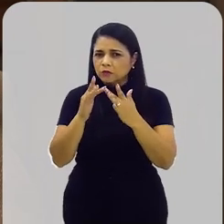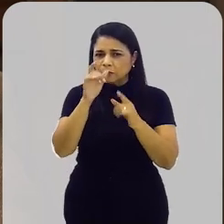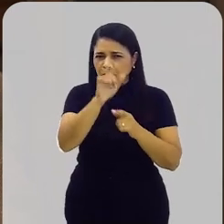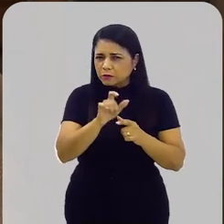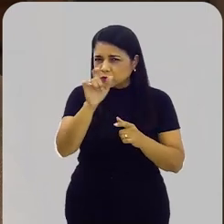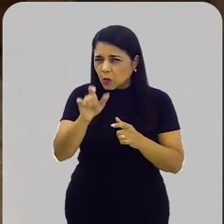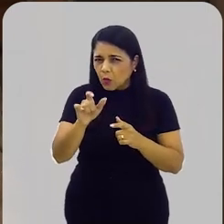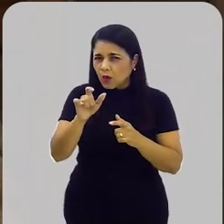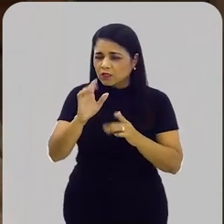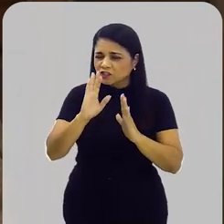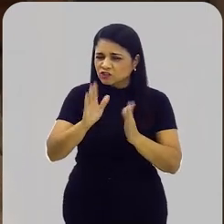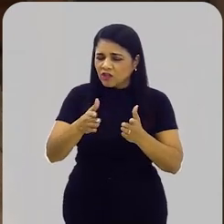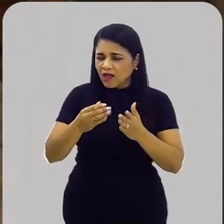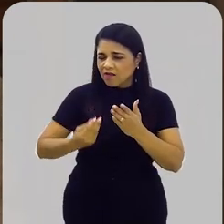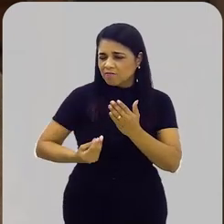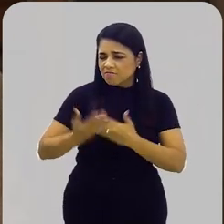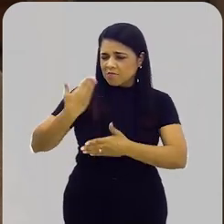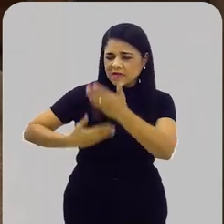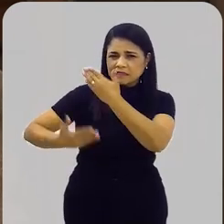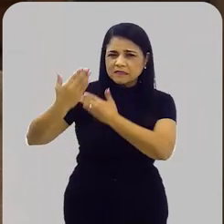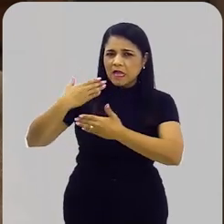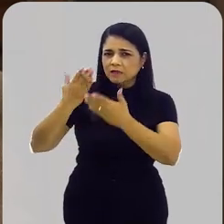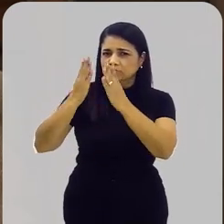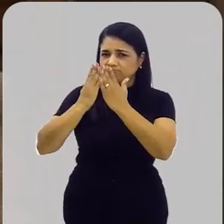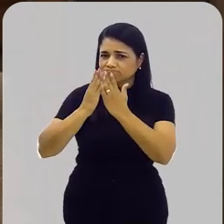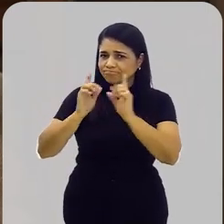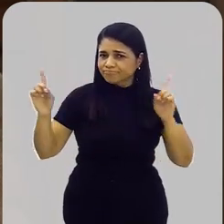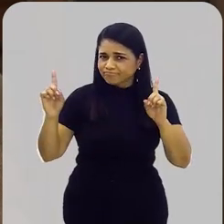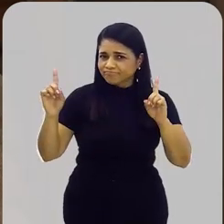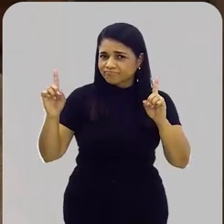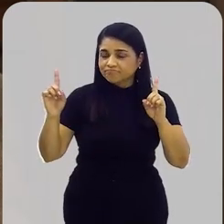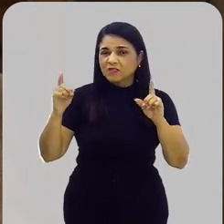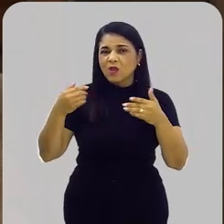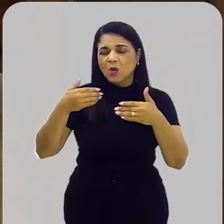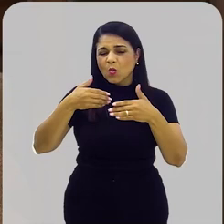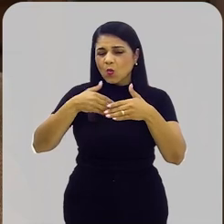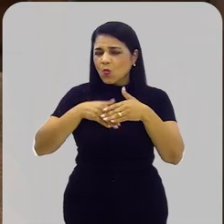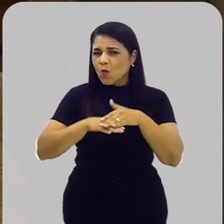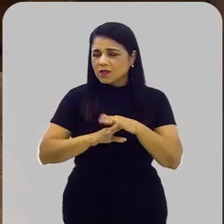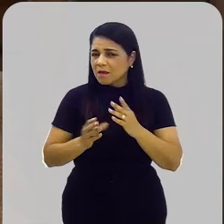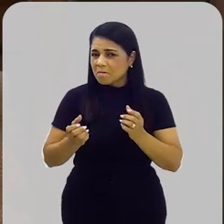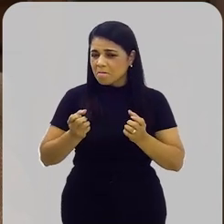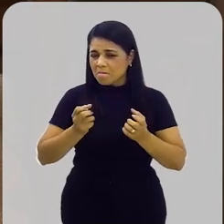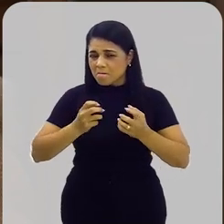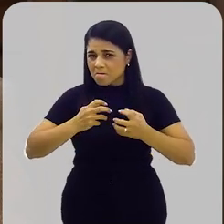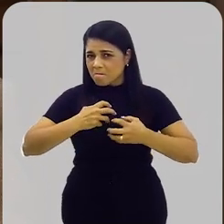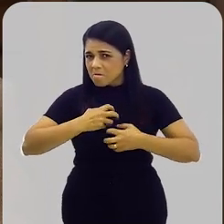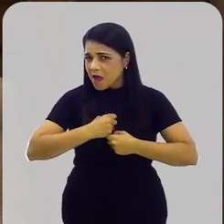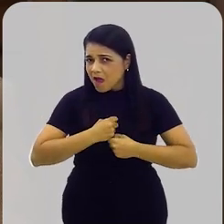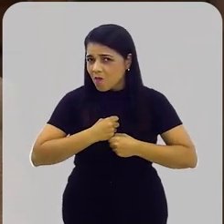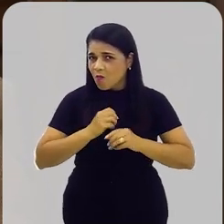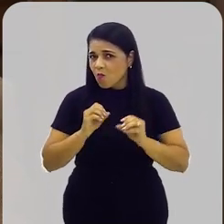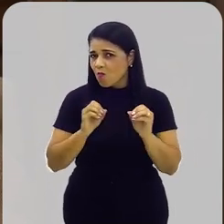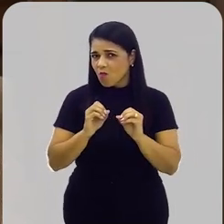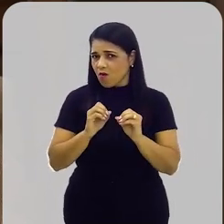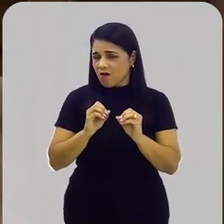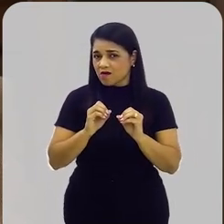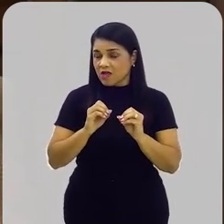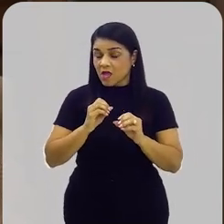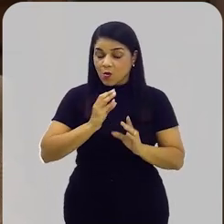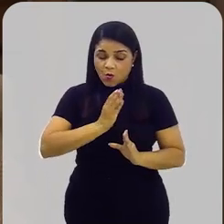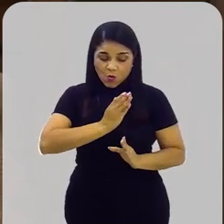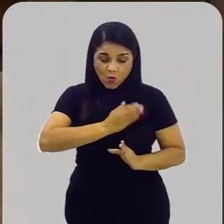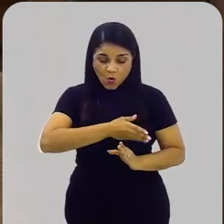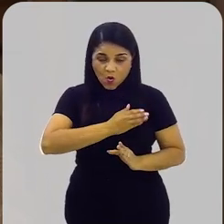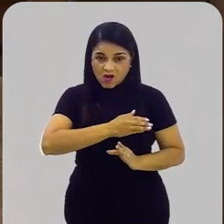a vida rasgou. Não tem nada a ver como guardar mágoa. Tem a ver com guardar o